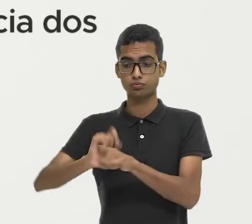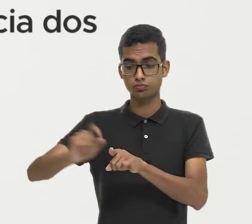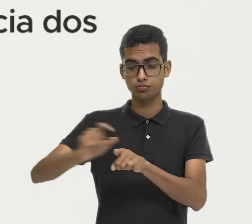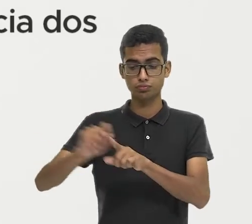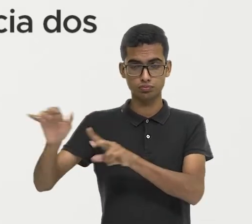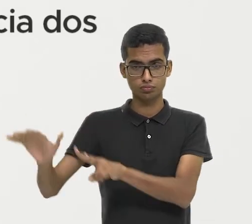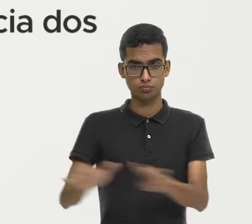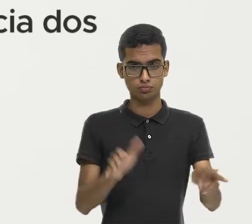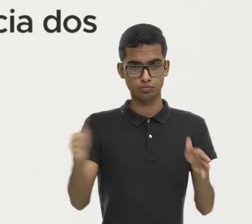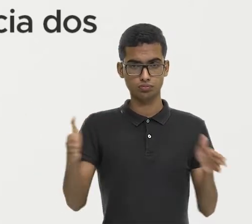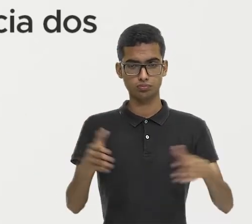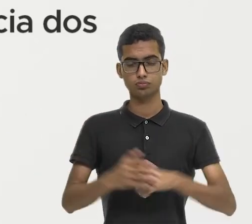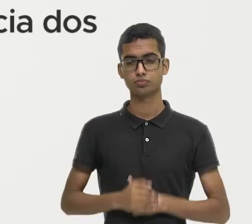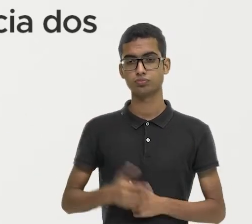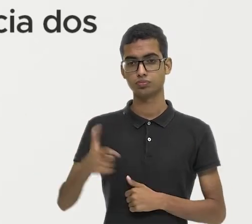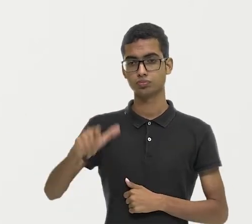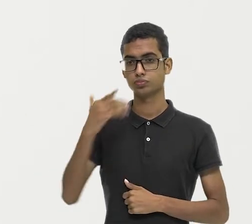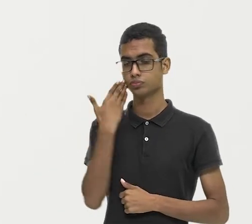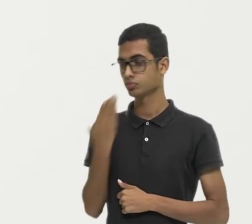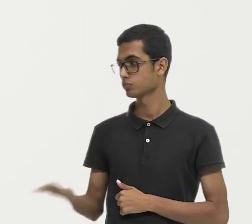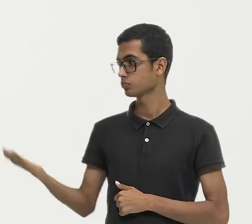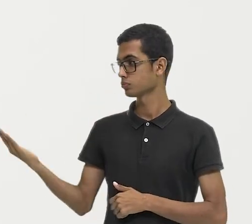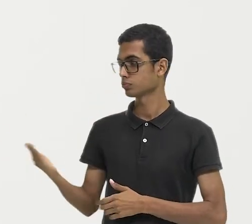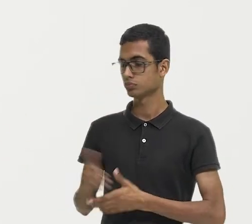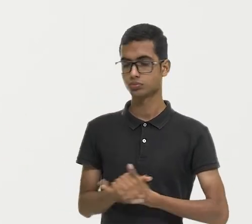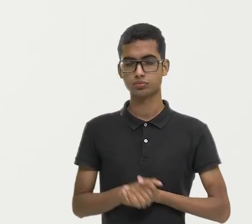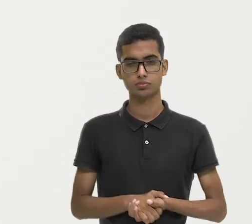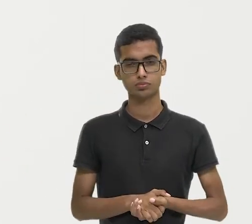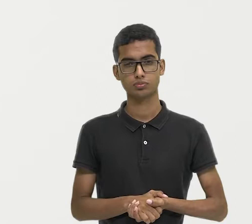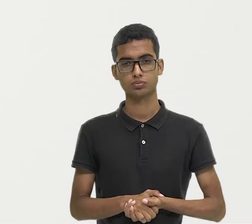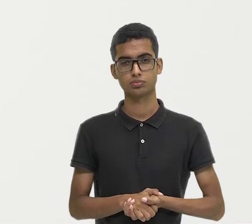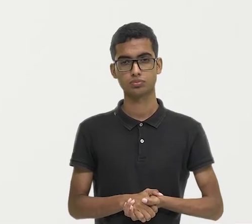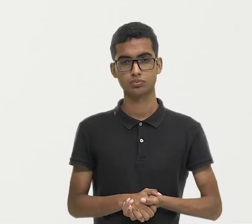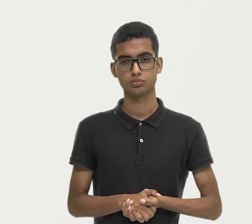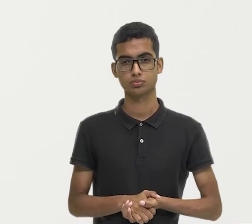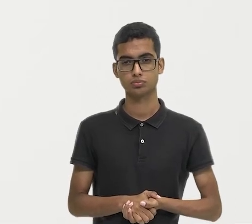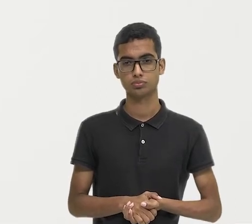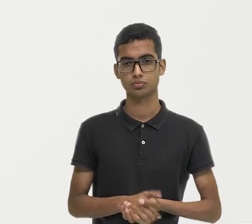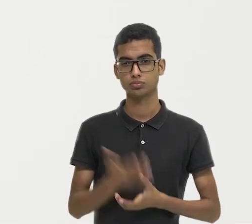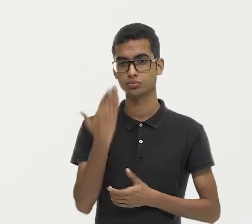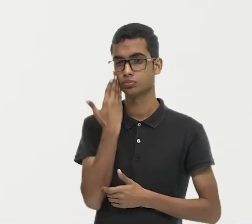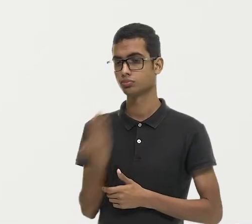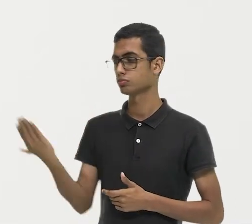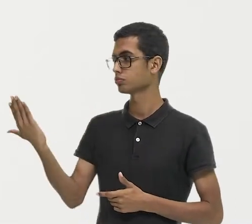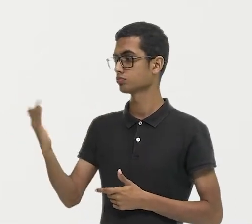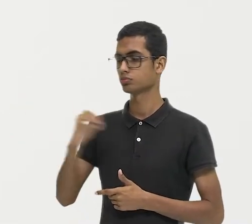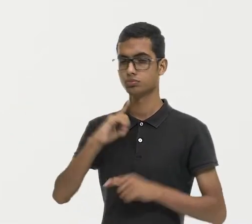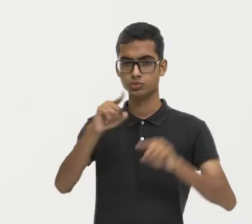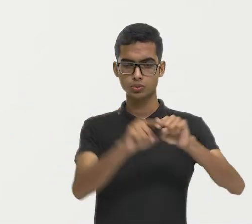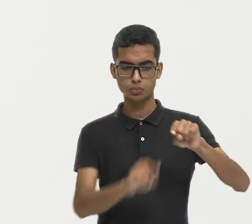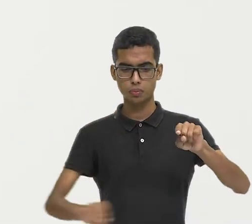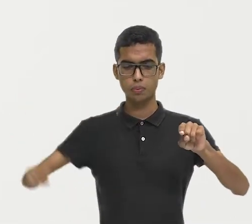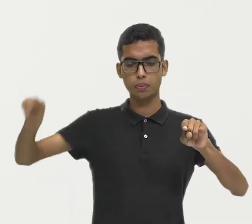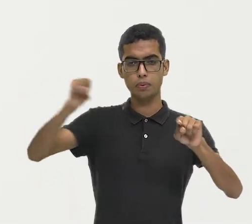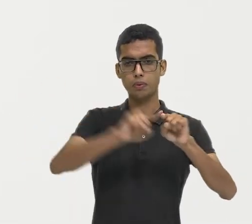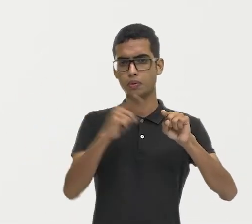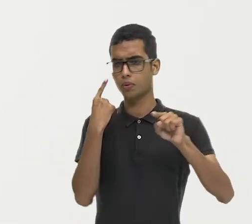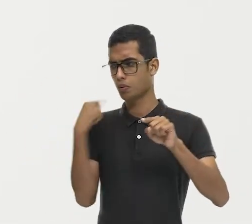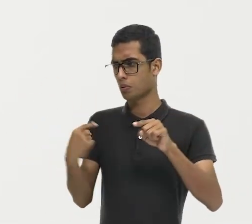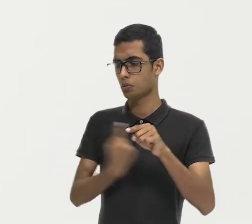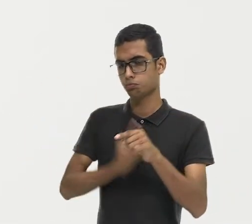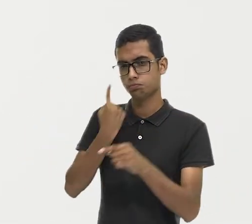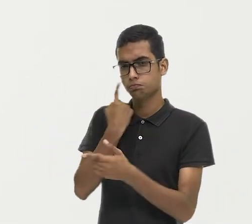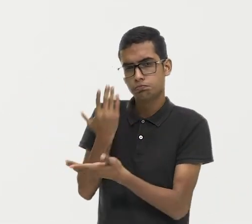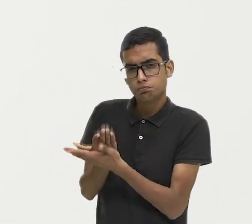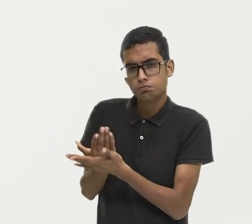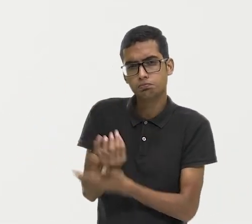durante a semana. Novamente, vamos lá para a locadora, beleza. Naquele gráfico lá de segmentos a gente